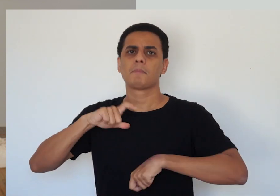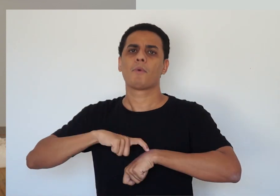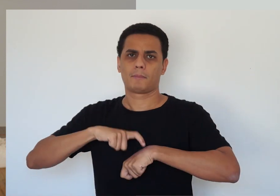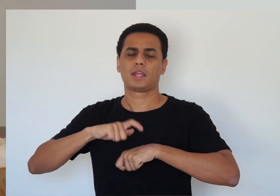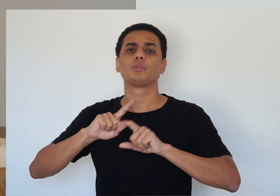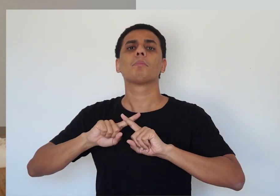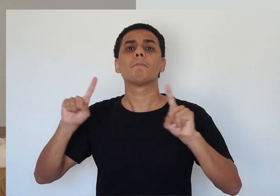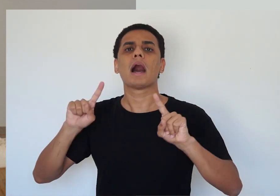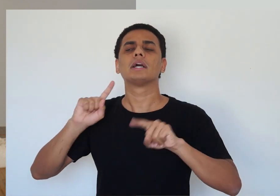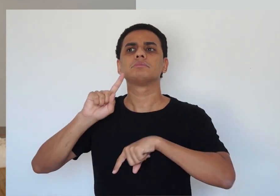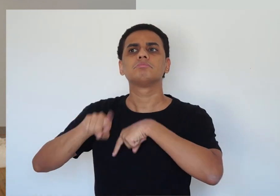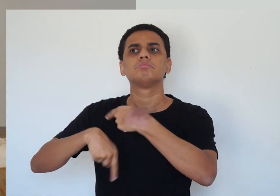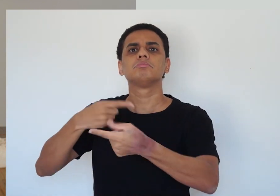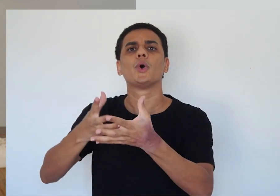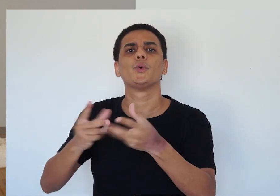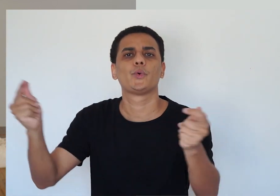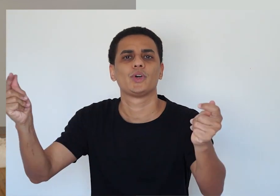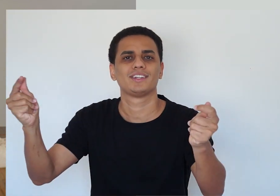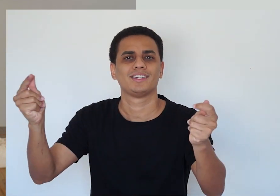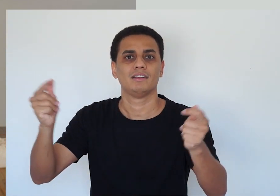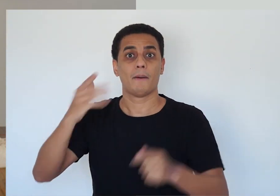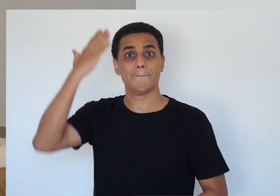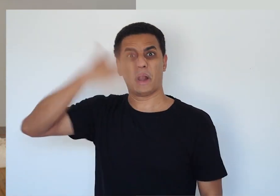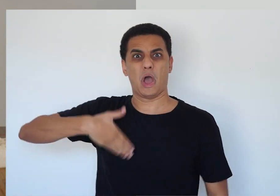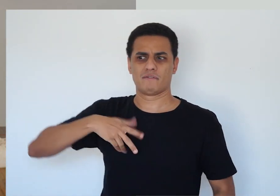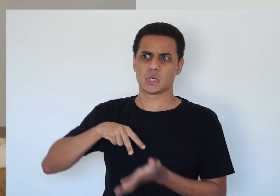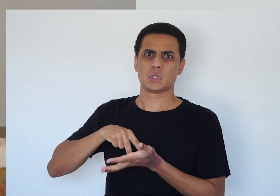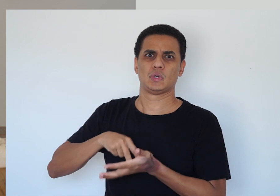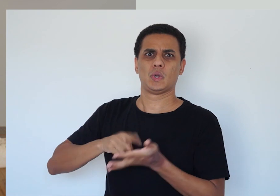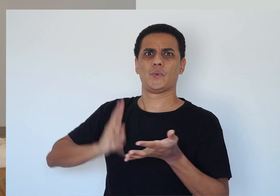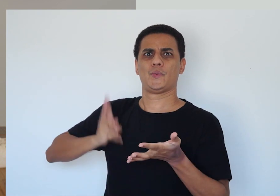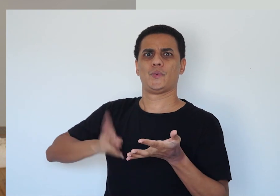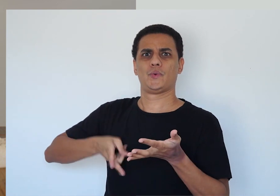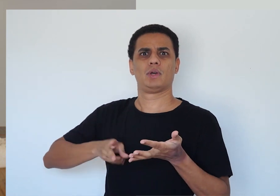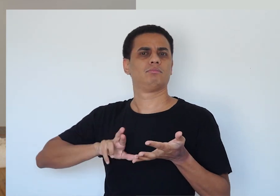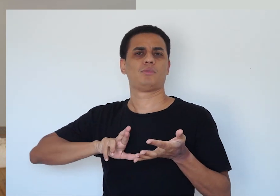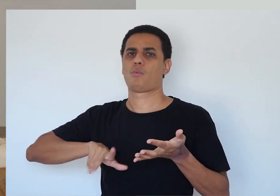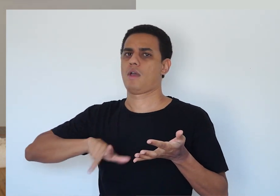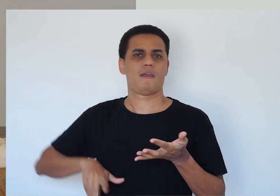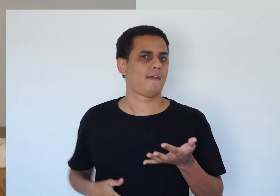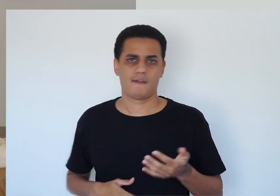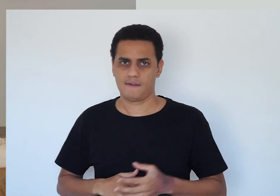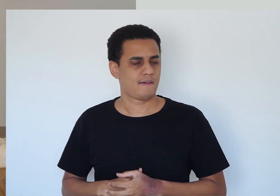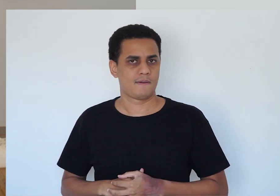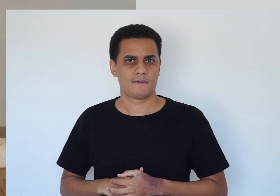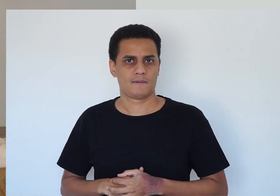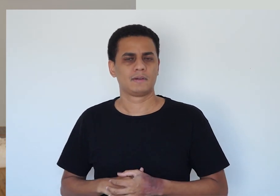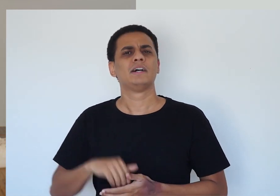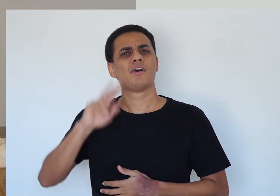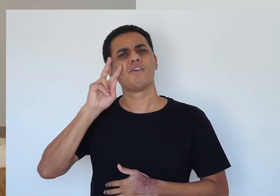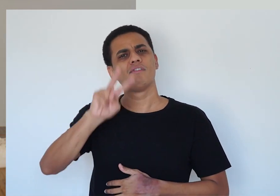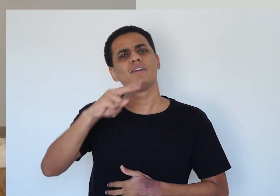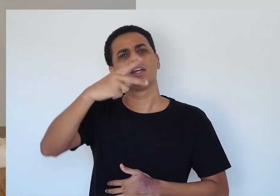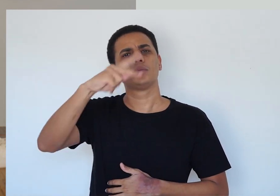passageiras. Nós vamos passar por elas. Elas não vêm para ficar. Elas não vêm para que elas permaneçam na sua vida